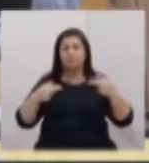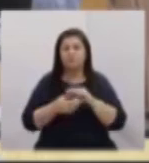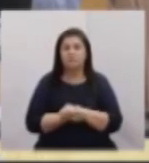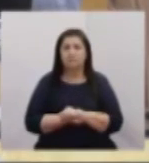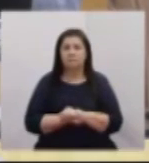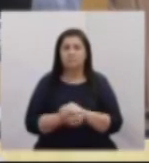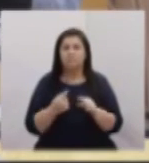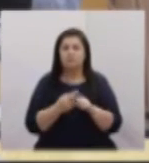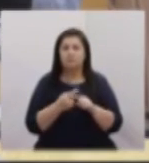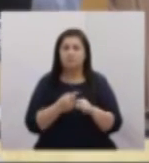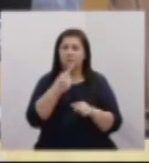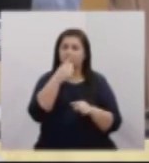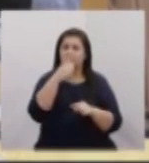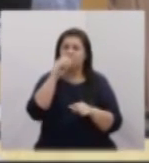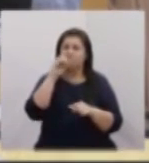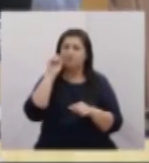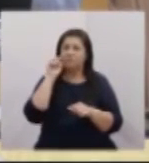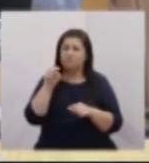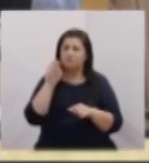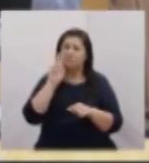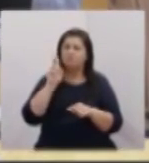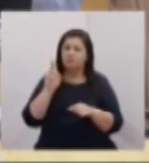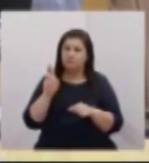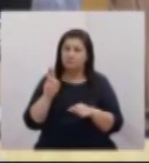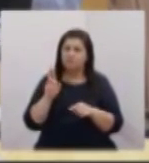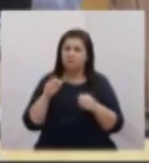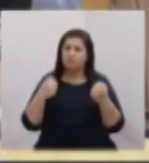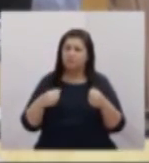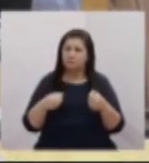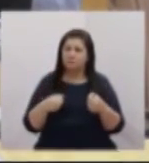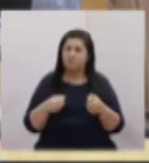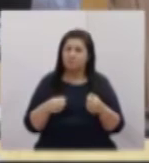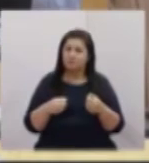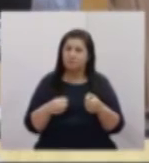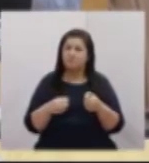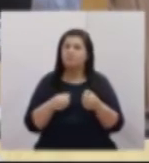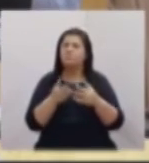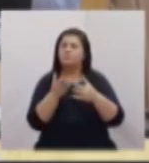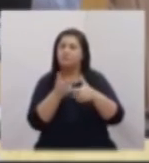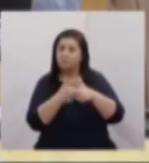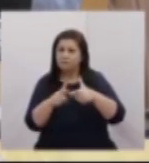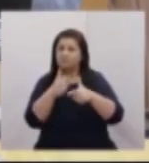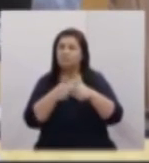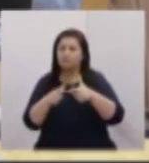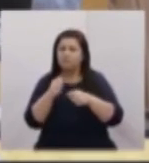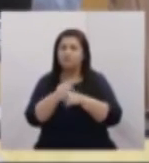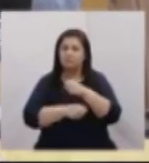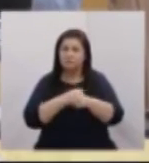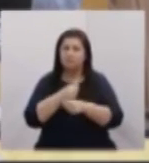de 100 mil mencionado anteriormente deve ser fracionado entre todos os meses do ano de